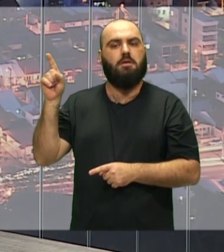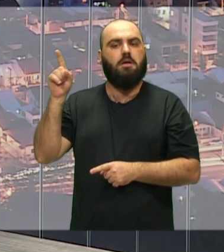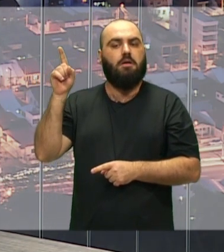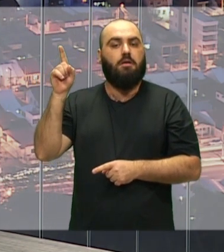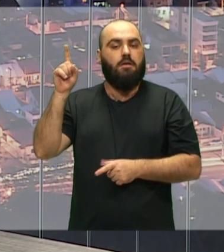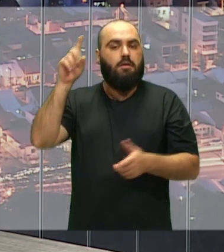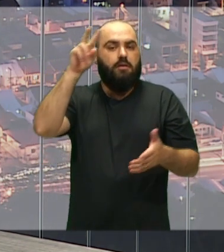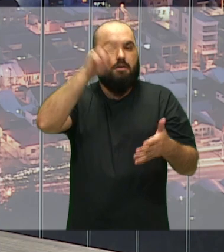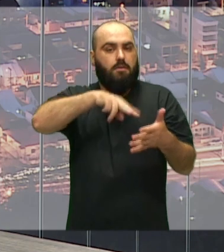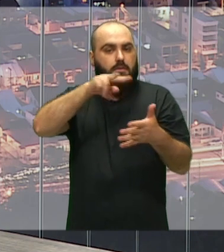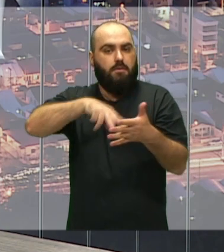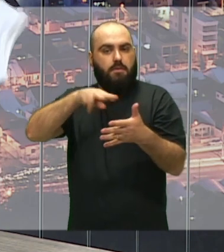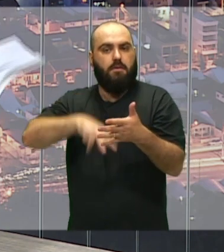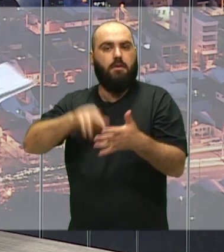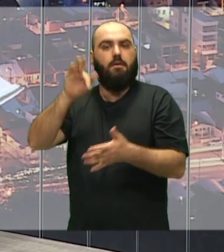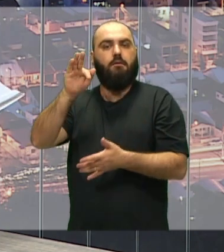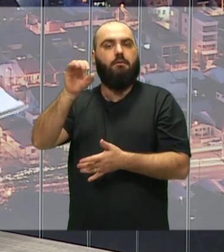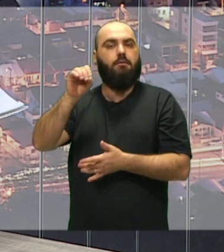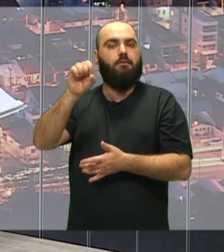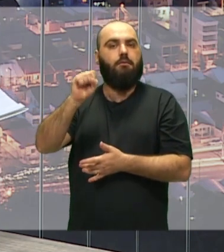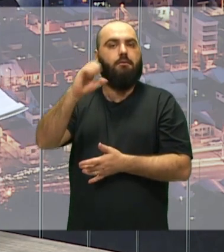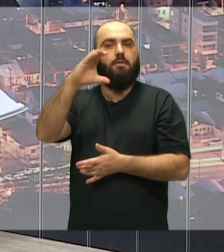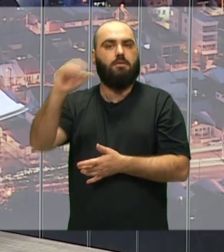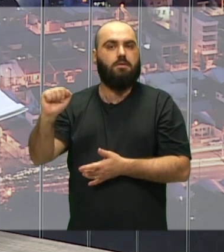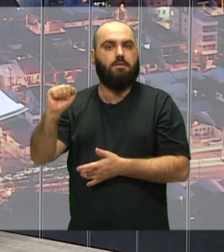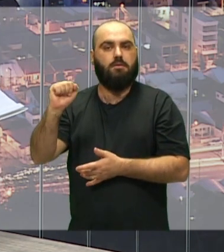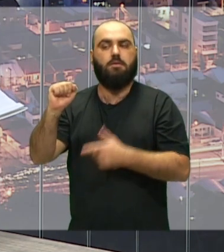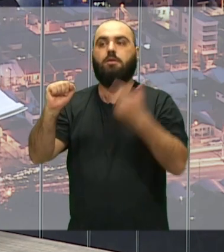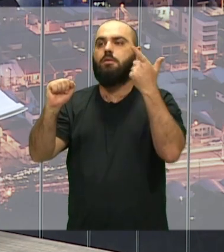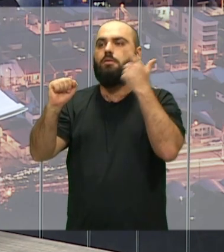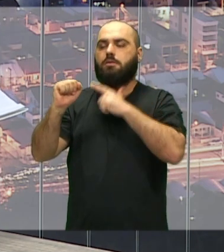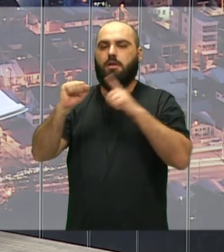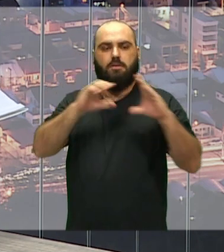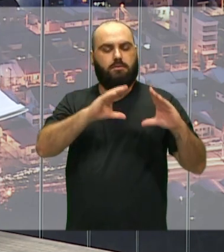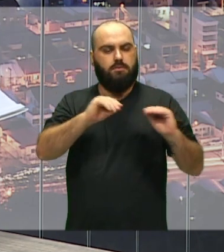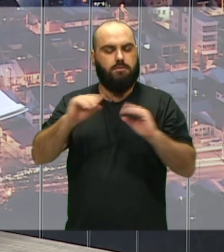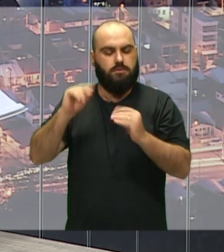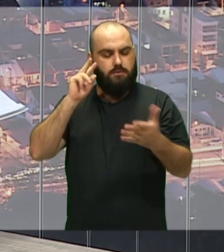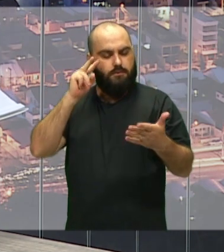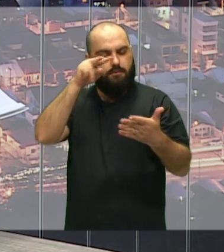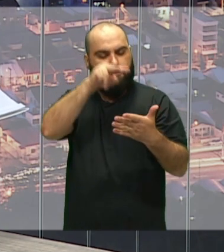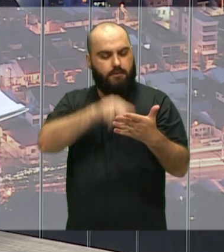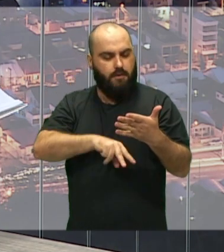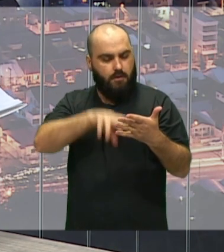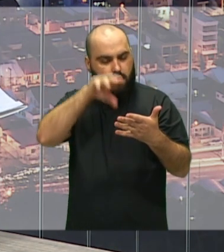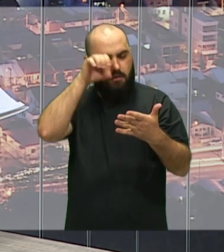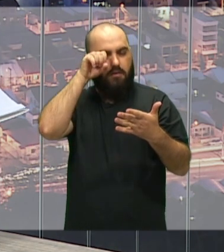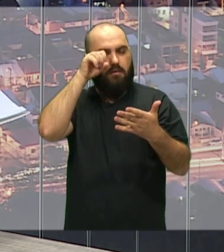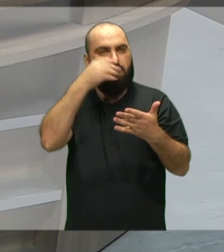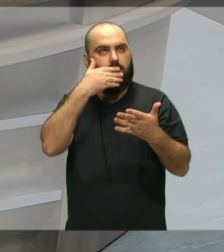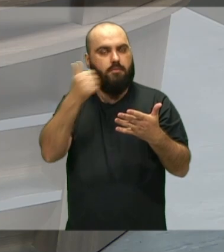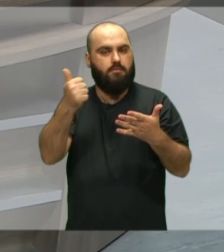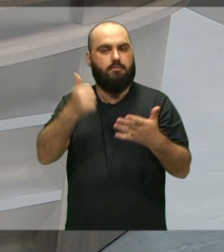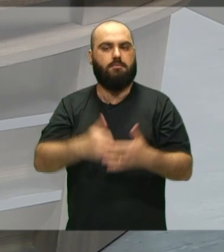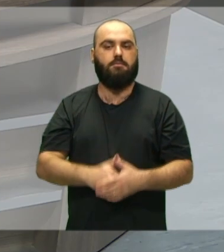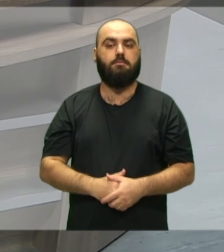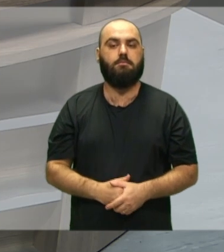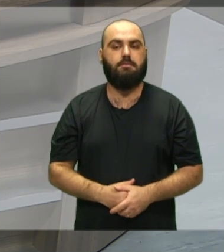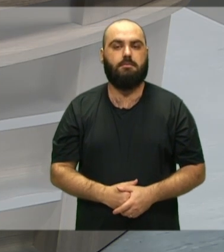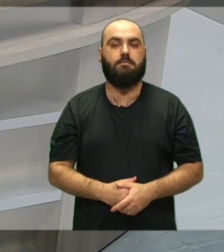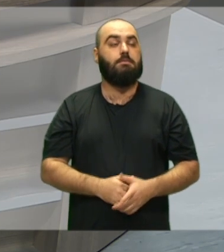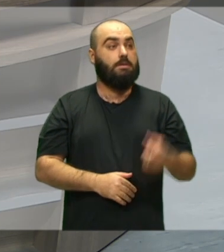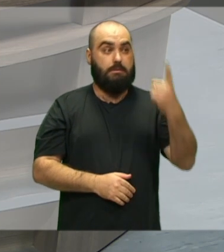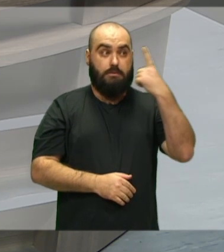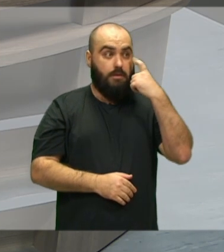é fosca, então isso aí te dá um conforto visual na leitura. Foi interessante falar isso, que é o